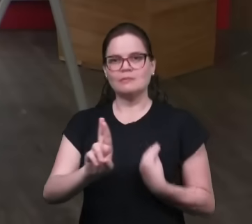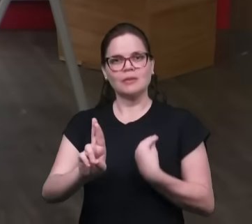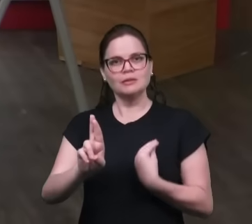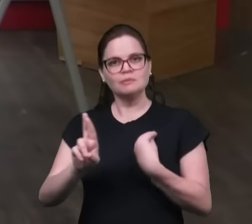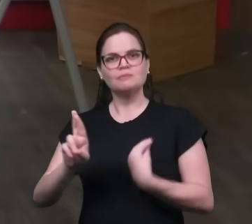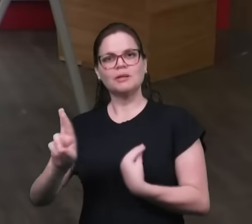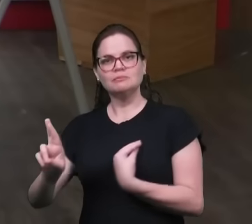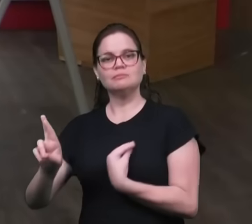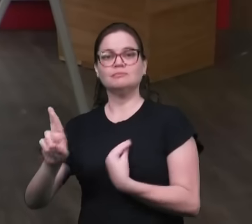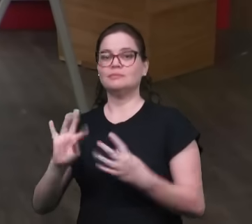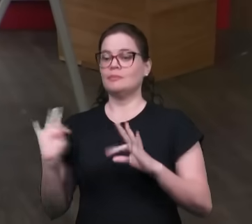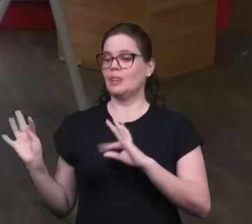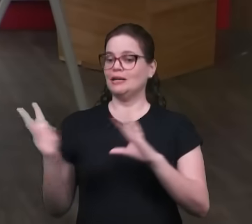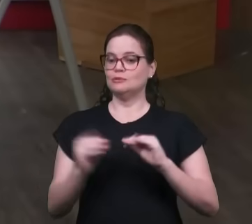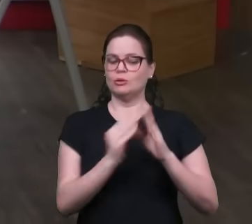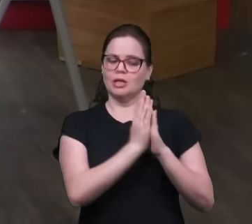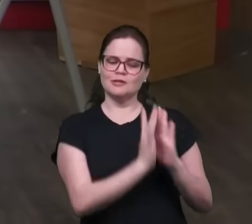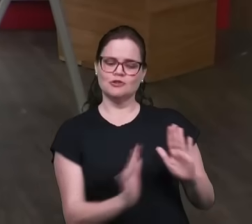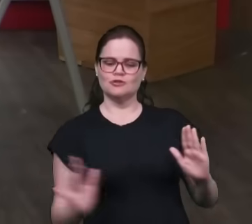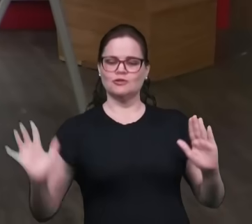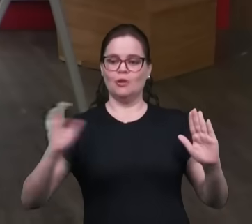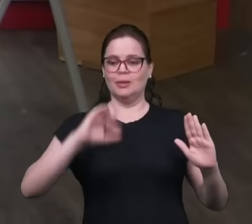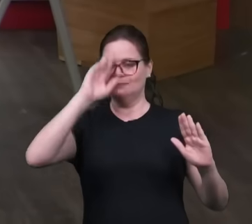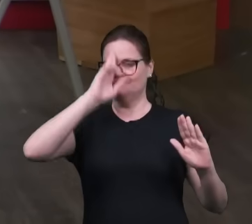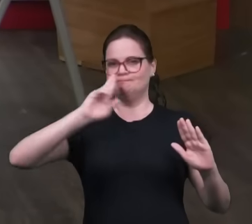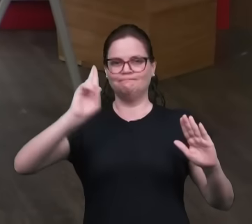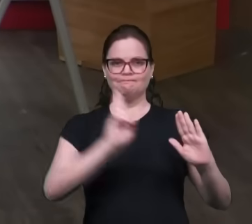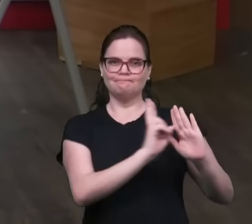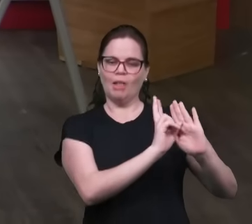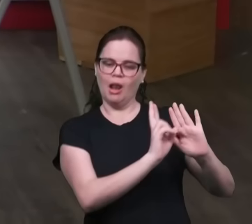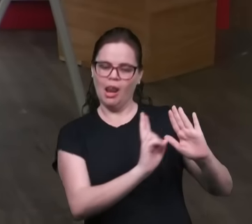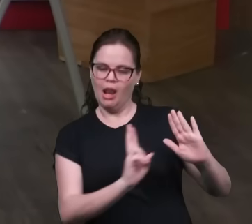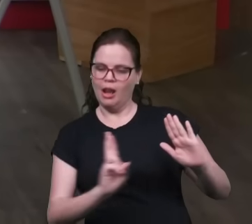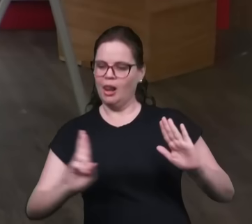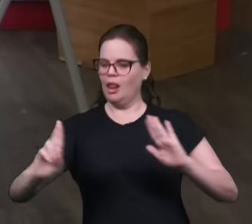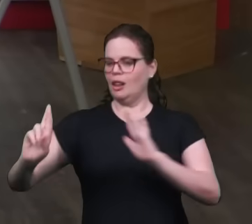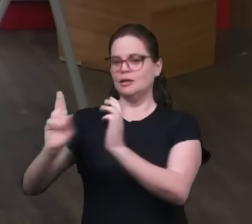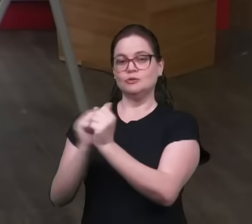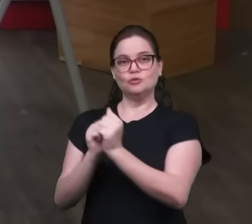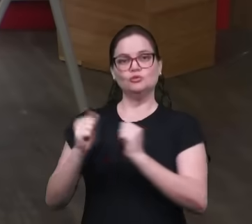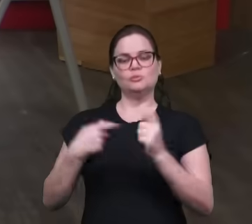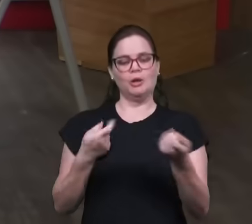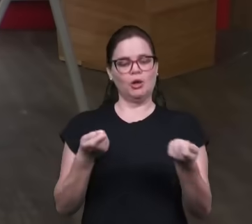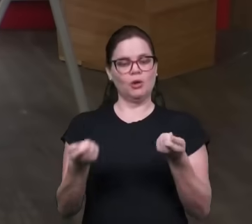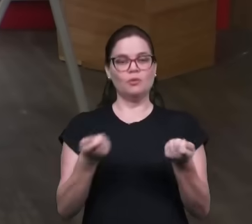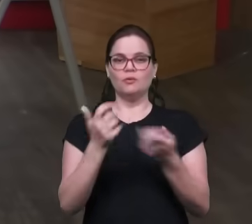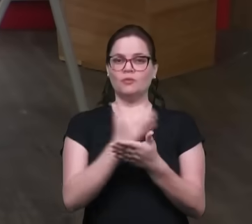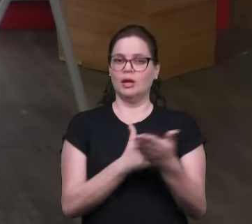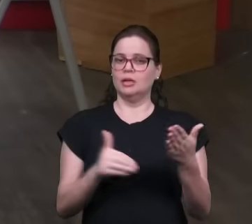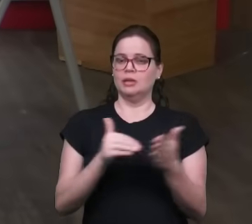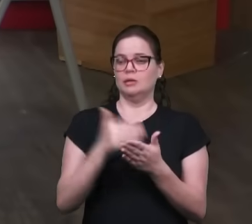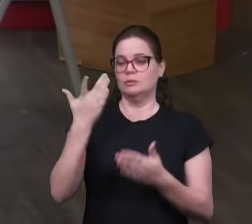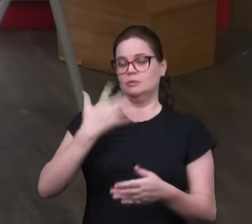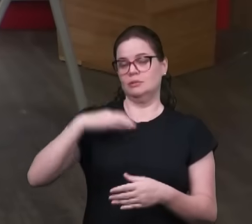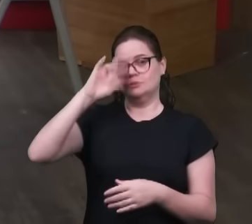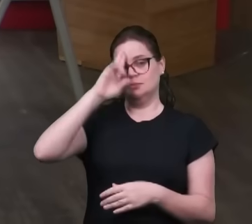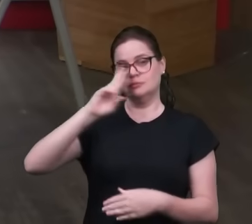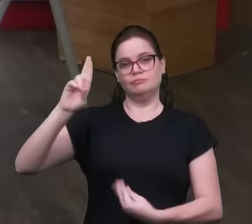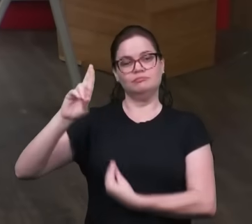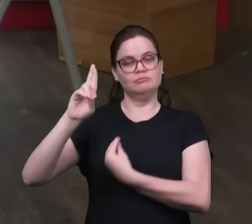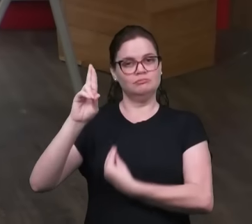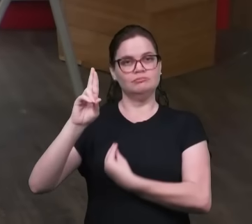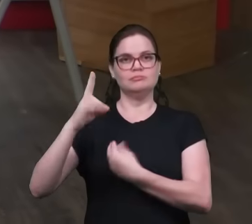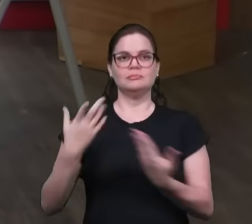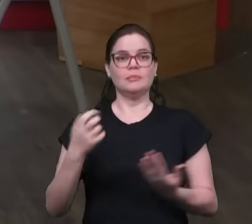da igreja. O Senhor Jesus sempre se revelando como Senhor, né? Como aquele que governa, como aquele que está presente. E ele estarei